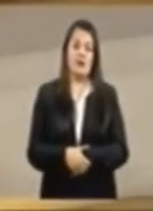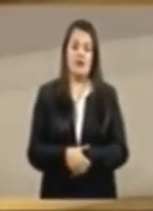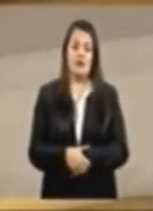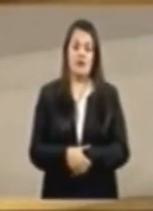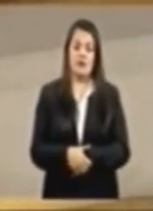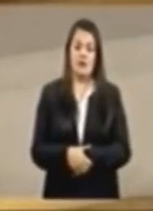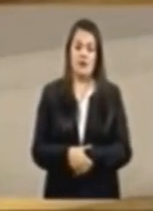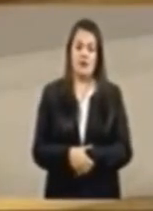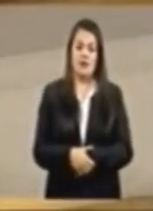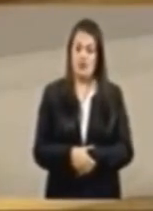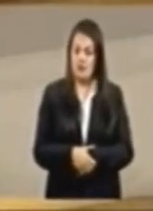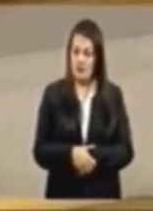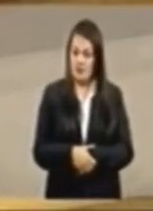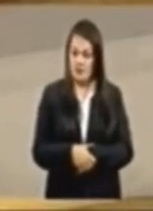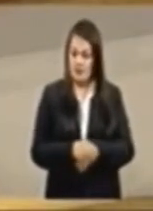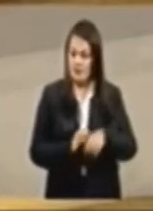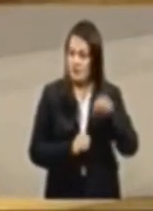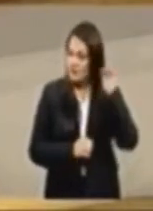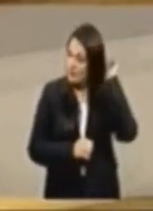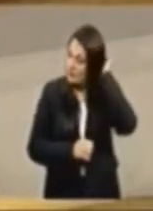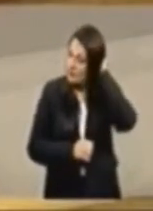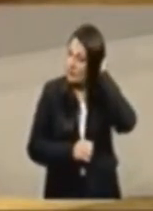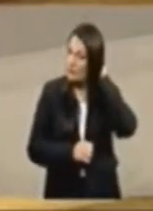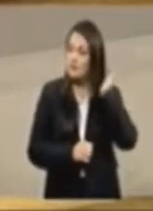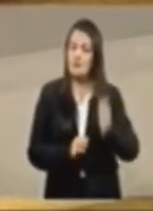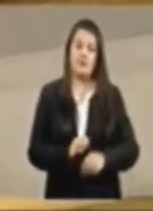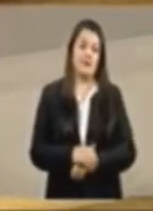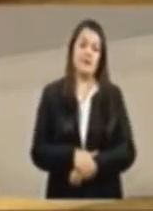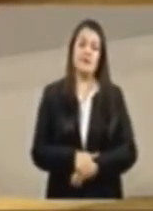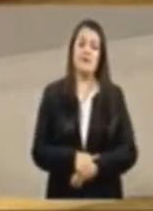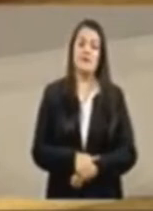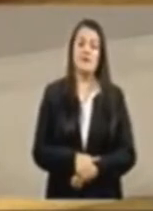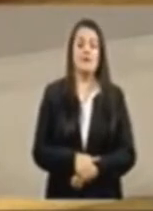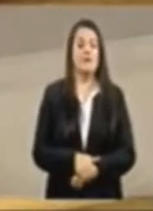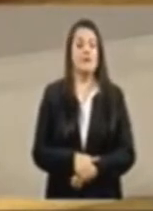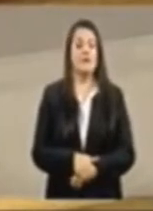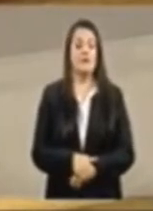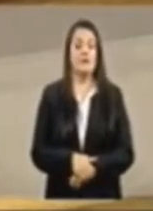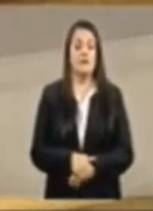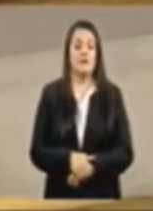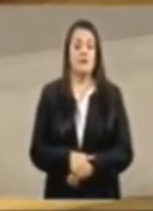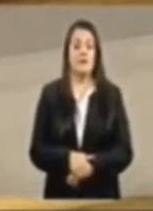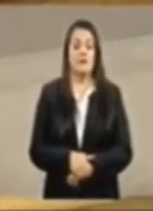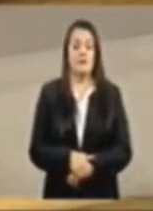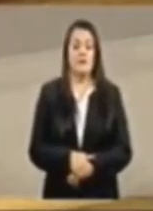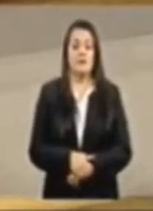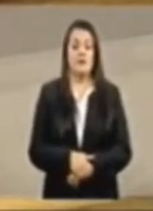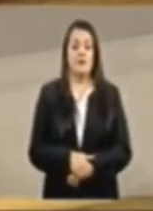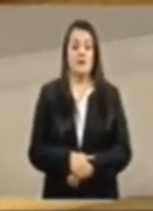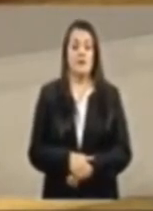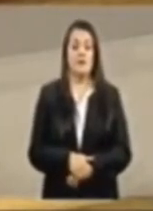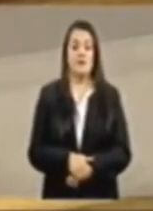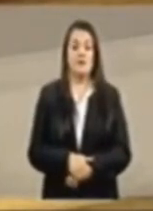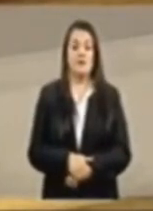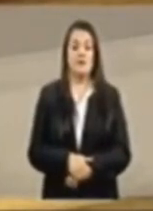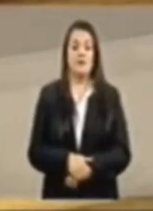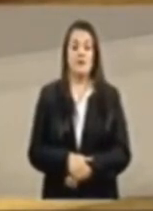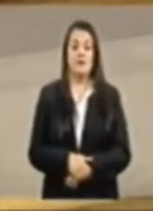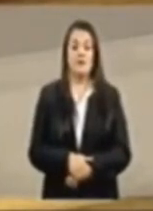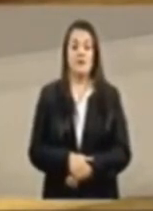o advogado posiciona se na tribuna cumprimenta com a cabeça os ministros à esquerda